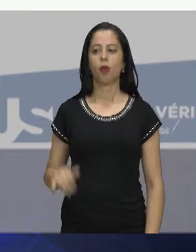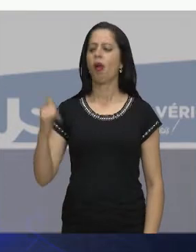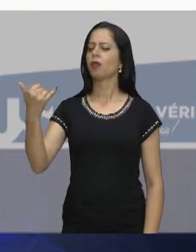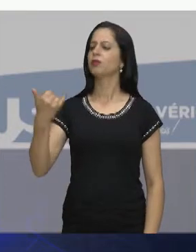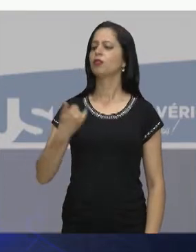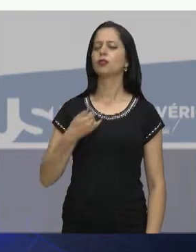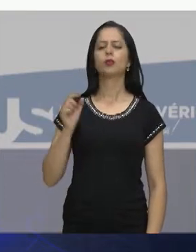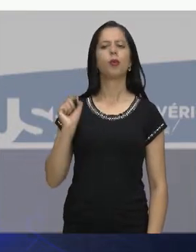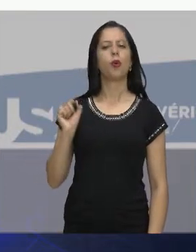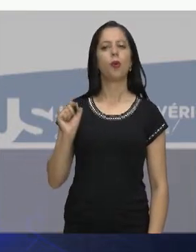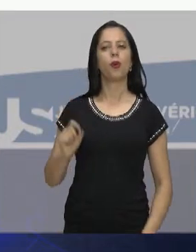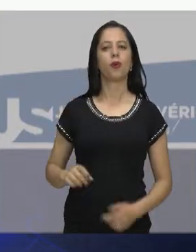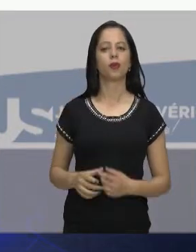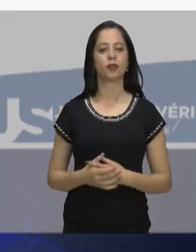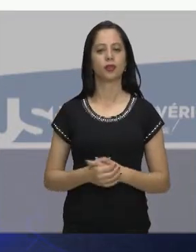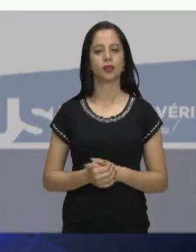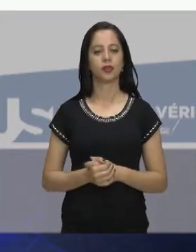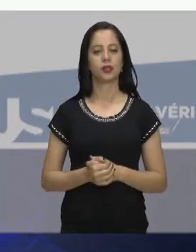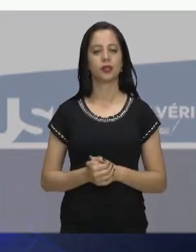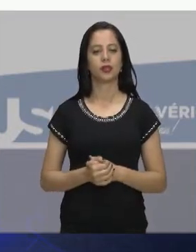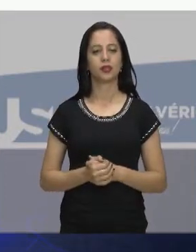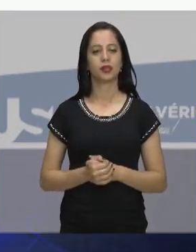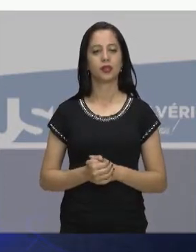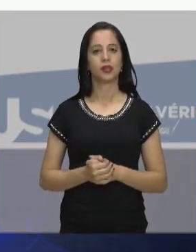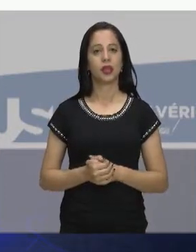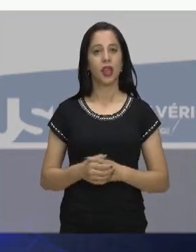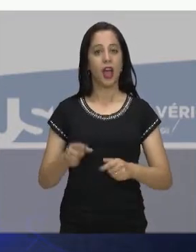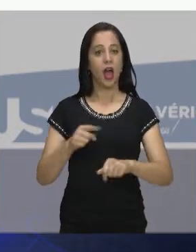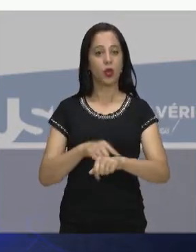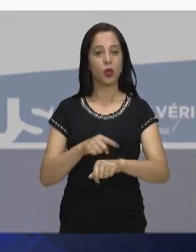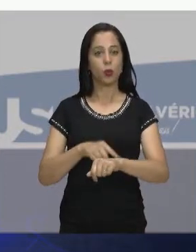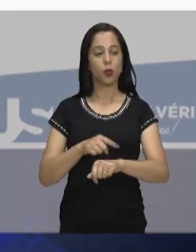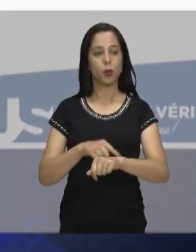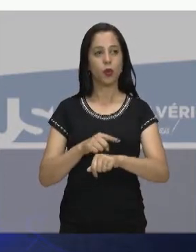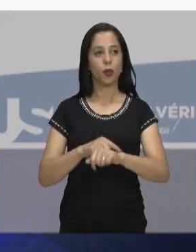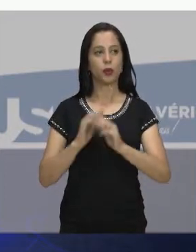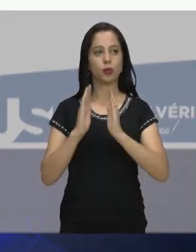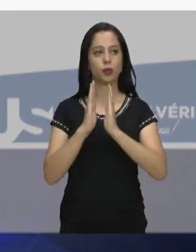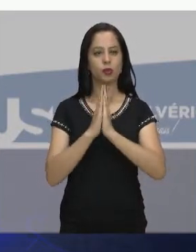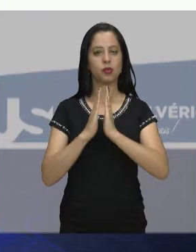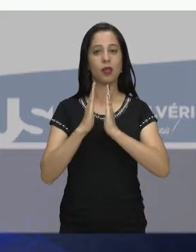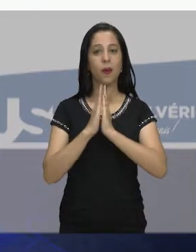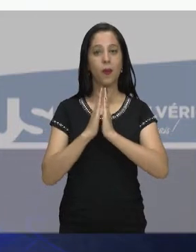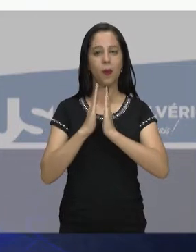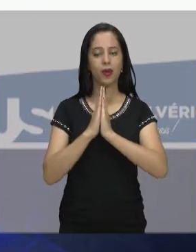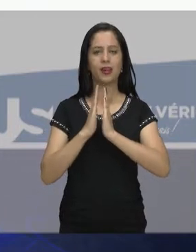seguinte, que estava no momento da novena